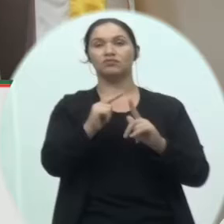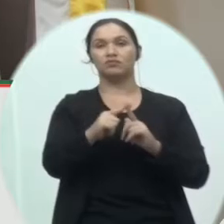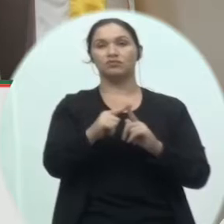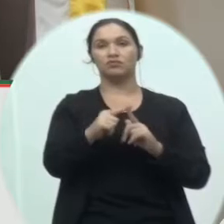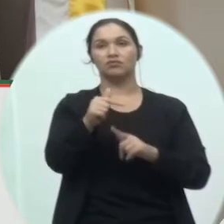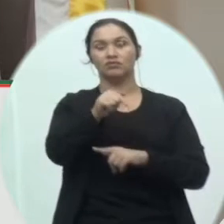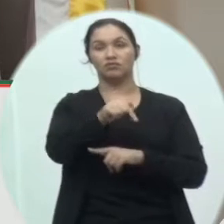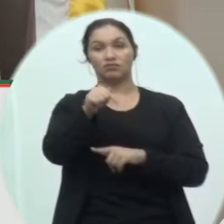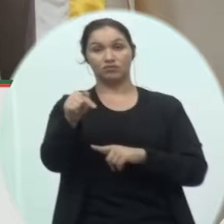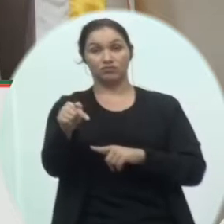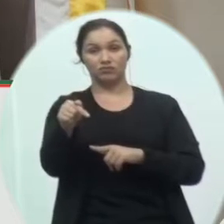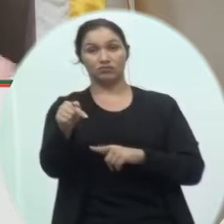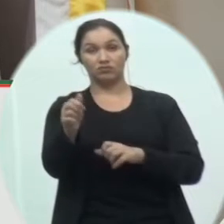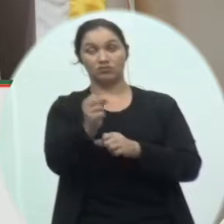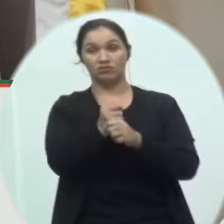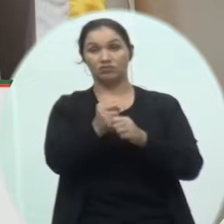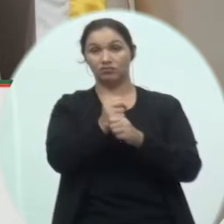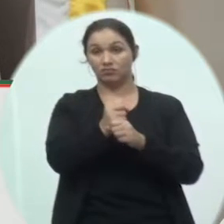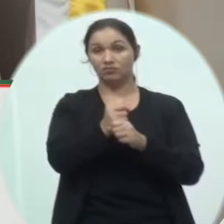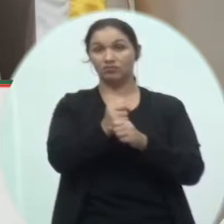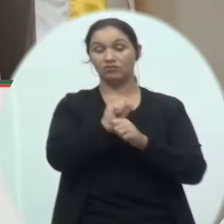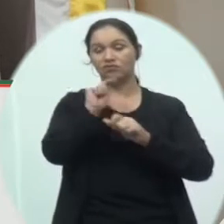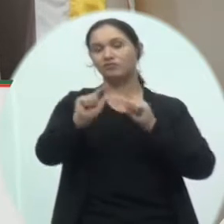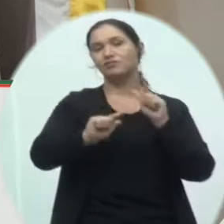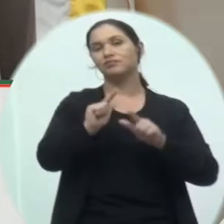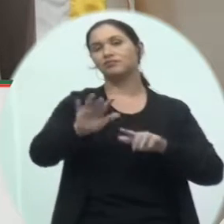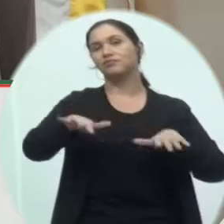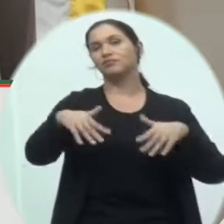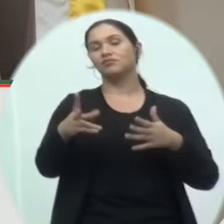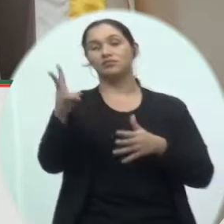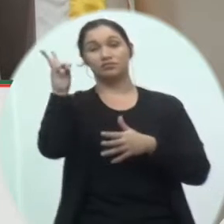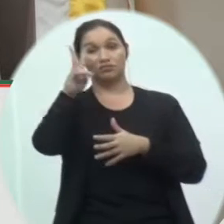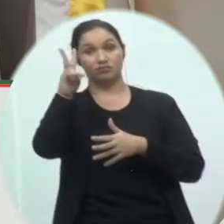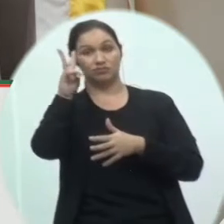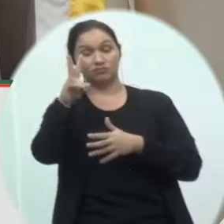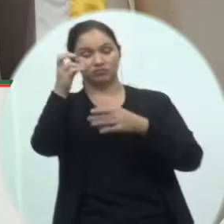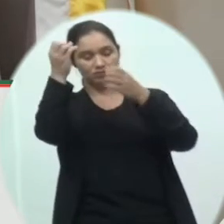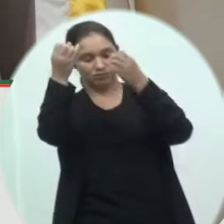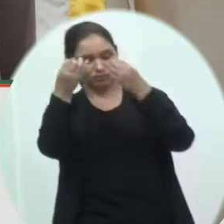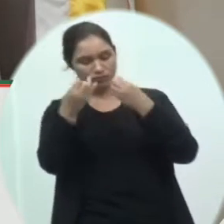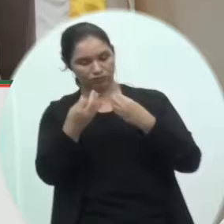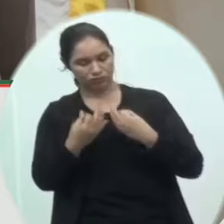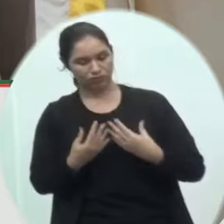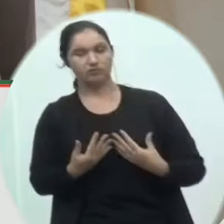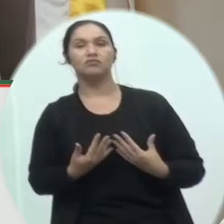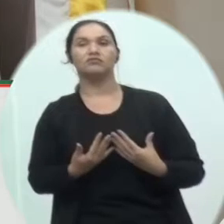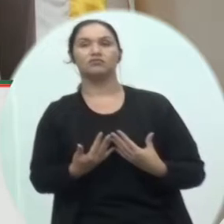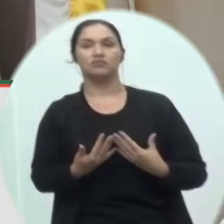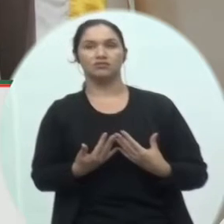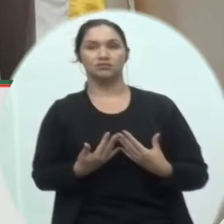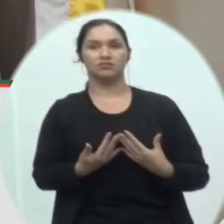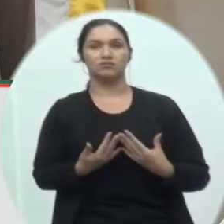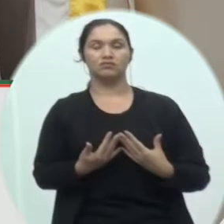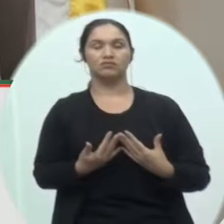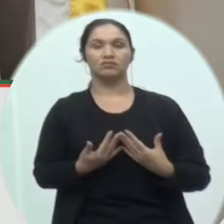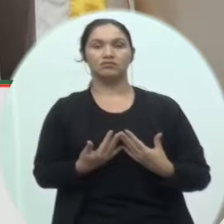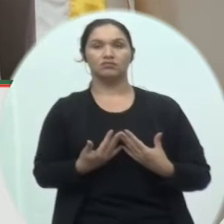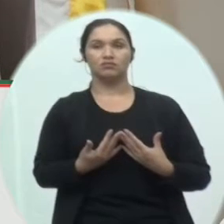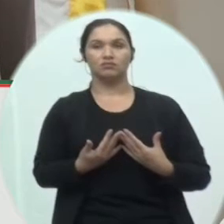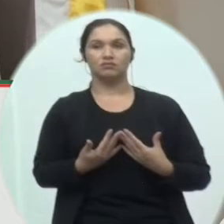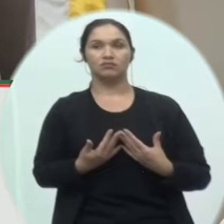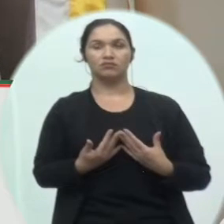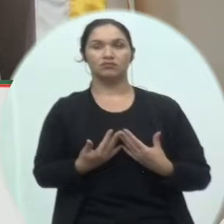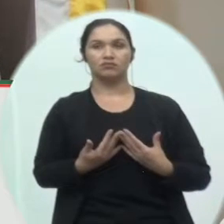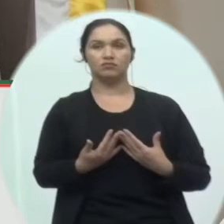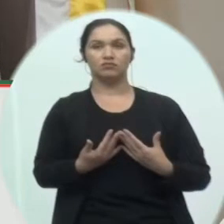77 anos de fundação. Lembrando, a história foi amplamente lida, então, pelo vereador Adnei Potolec, o